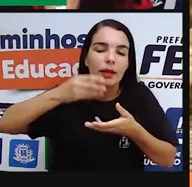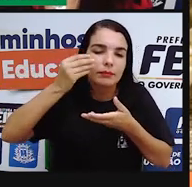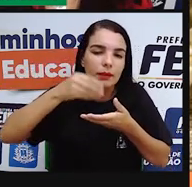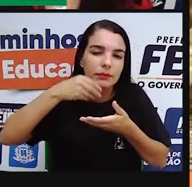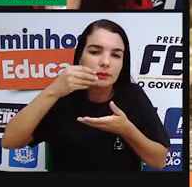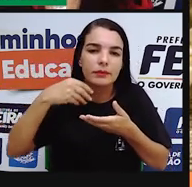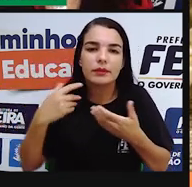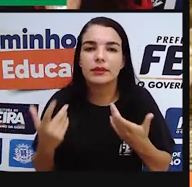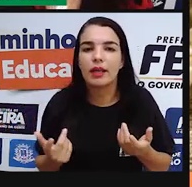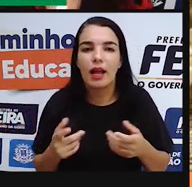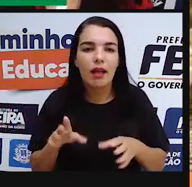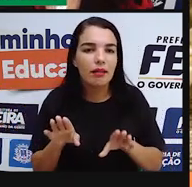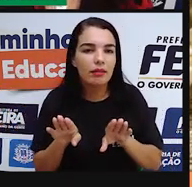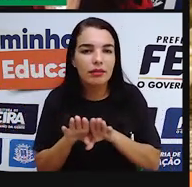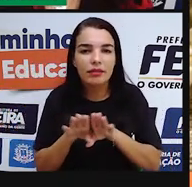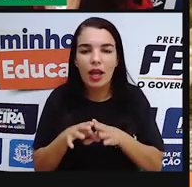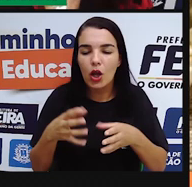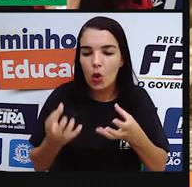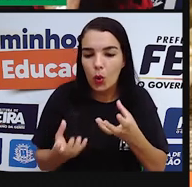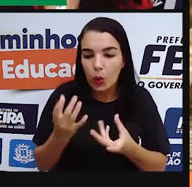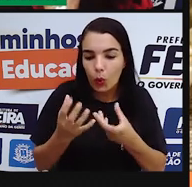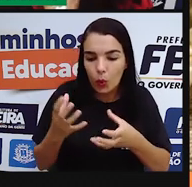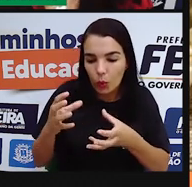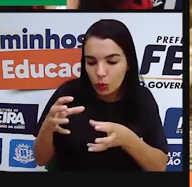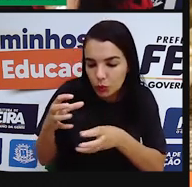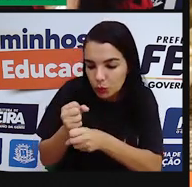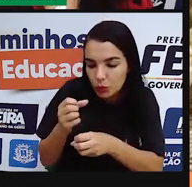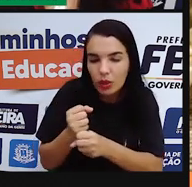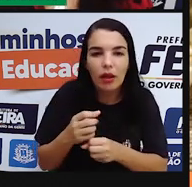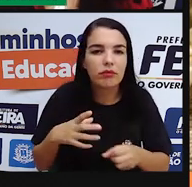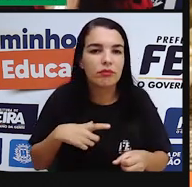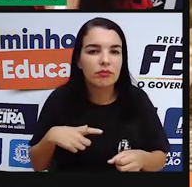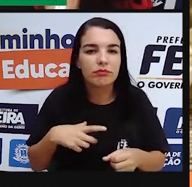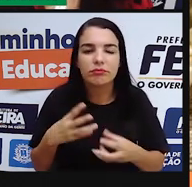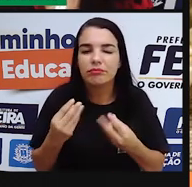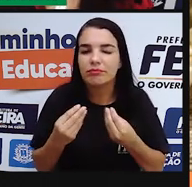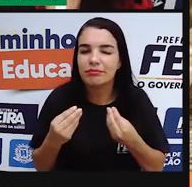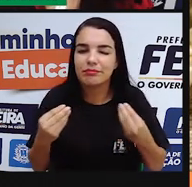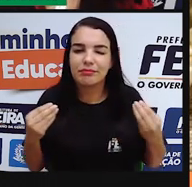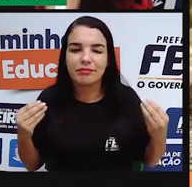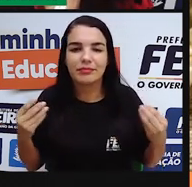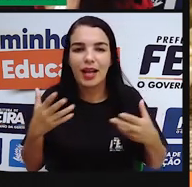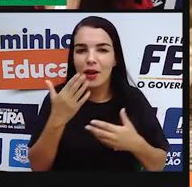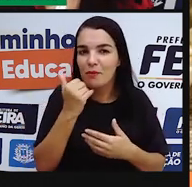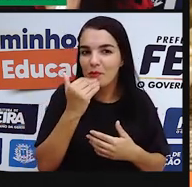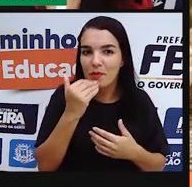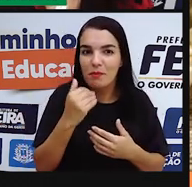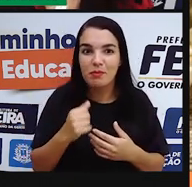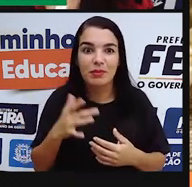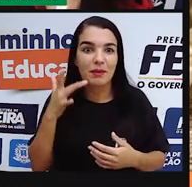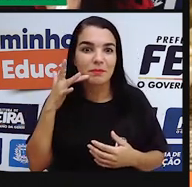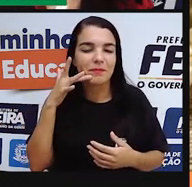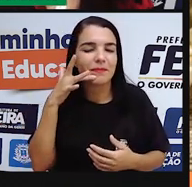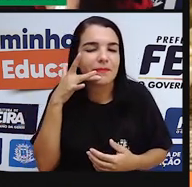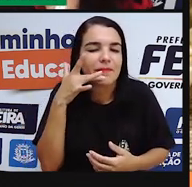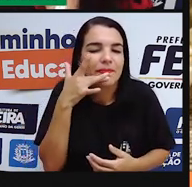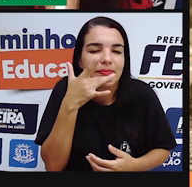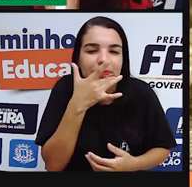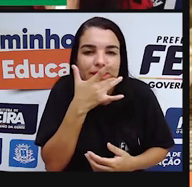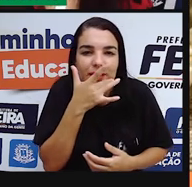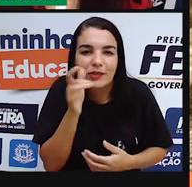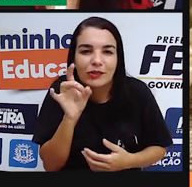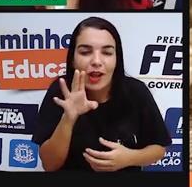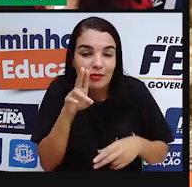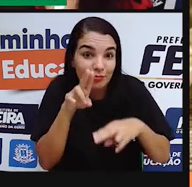doce, pinhão, cuscuz e tapioca. São aí comidas, pratos típicos do